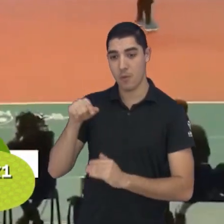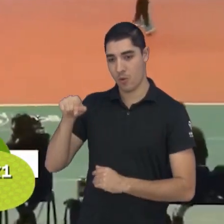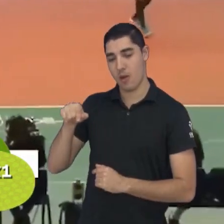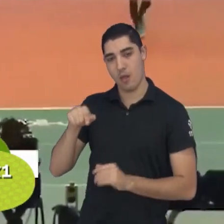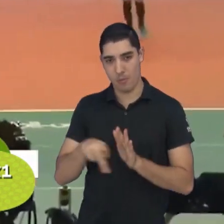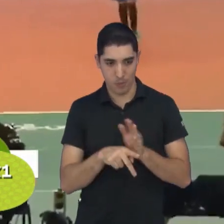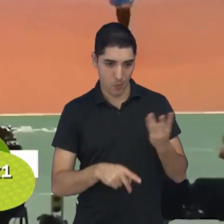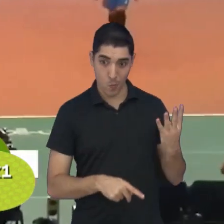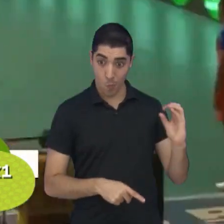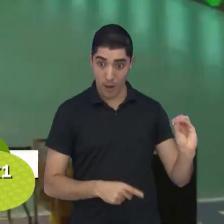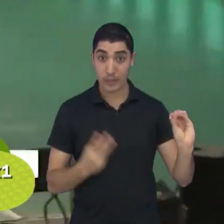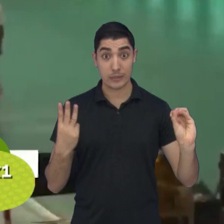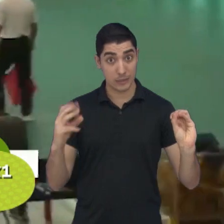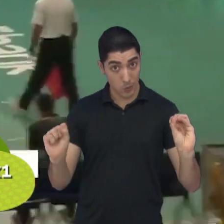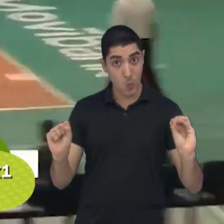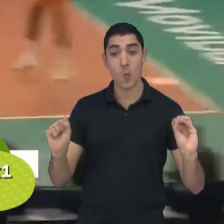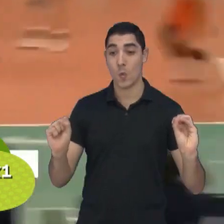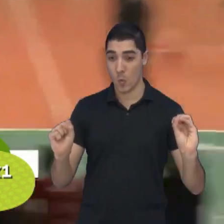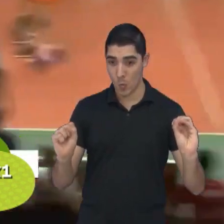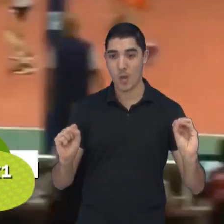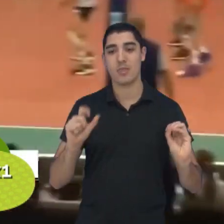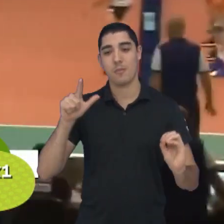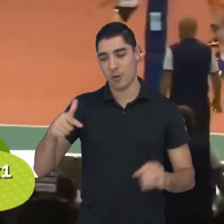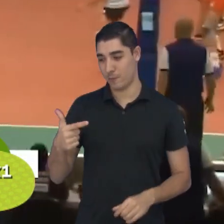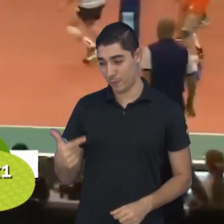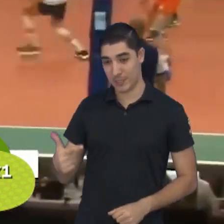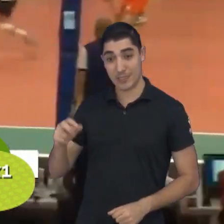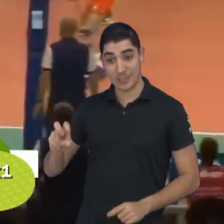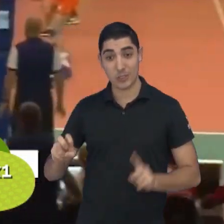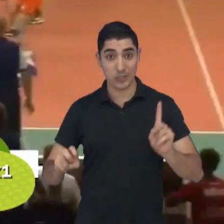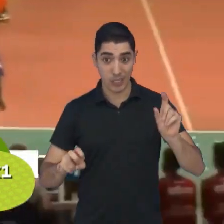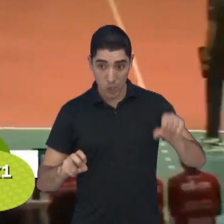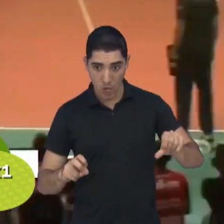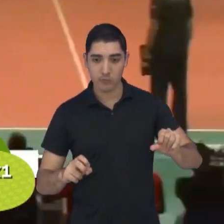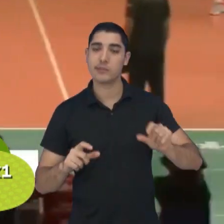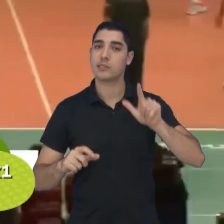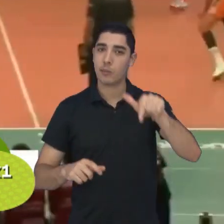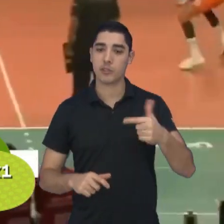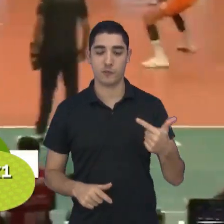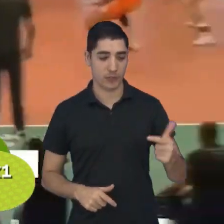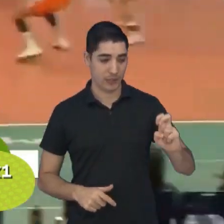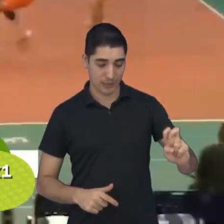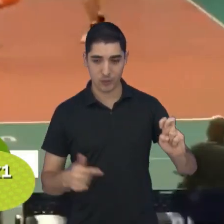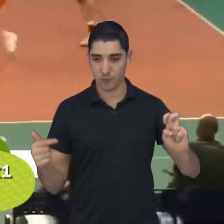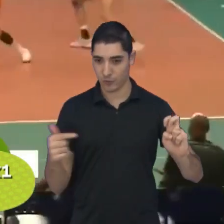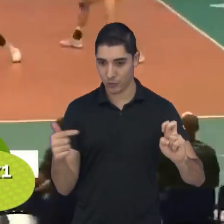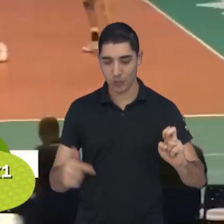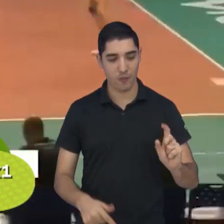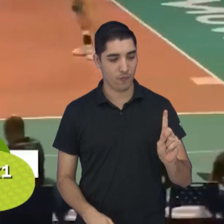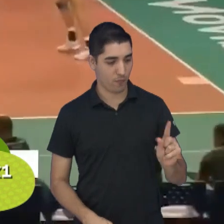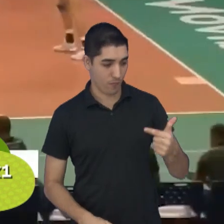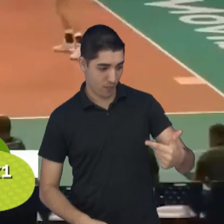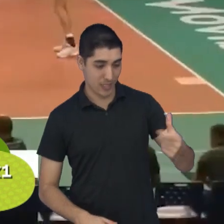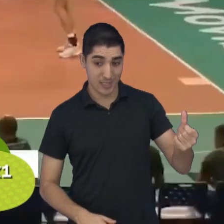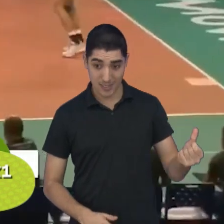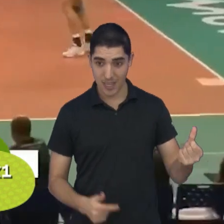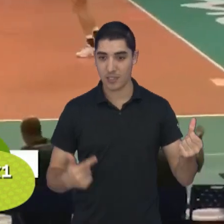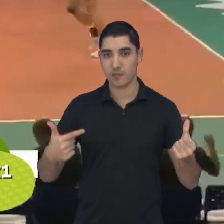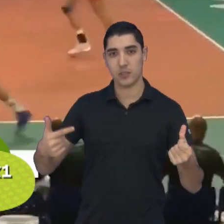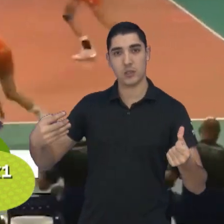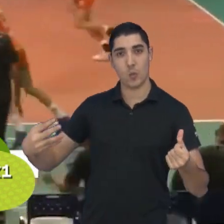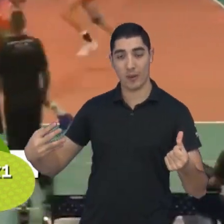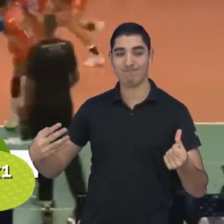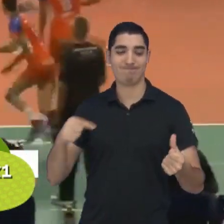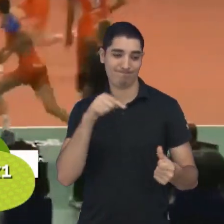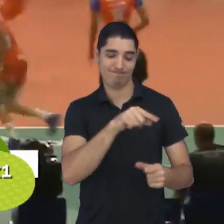depois São José venceu por 25-19, depois só deu a Argentina, 25-22 e 26-24. Com o